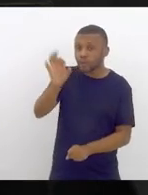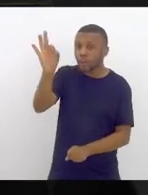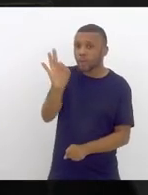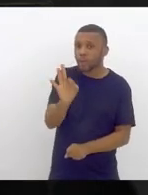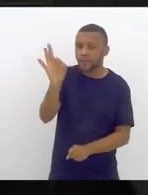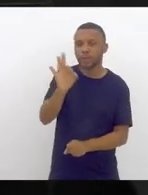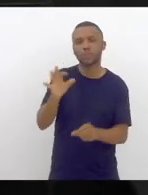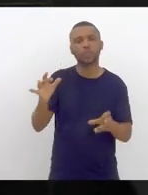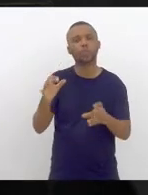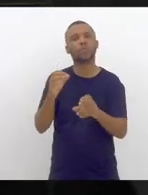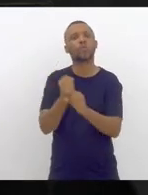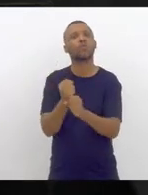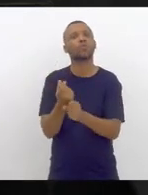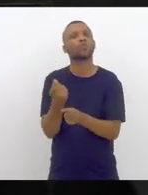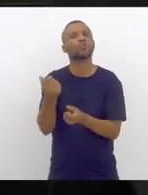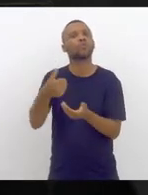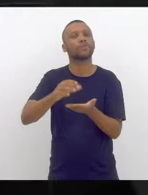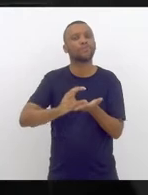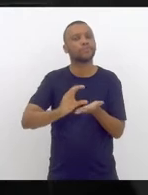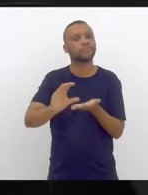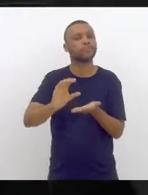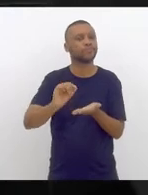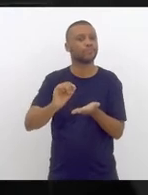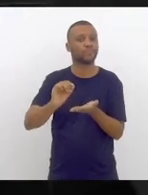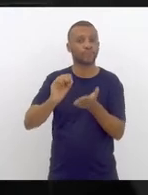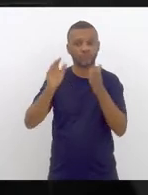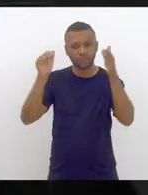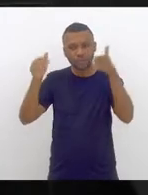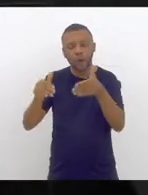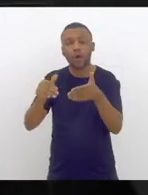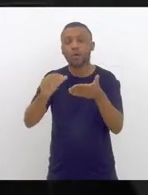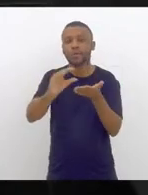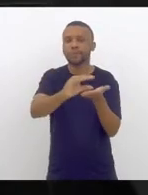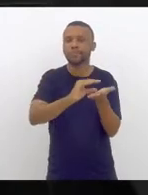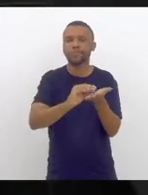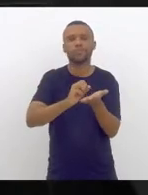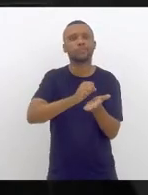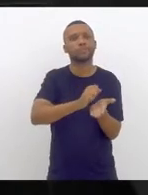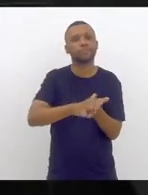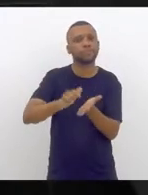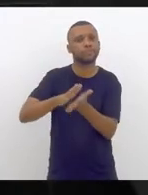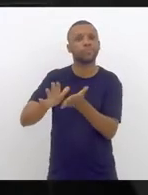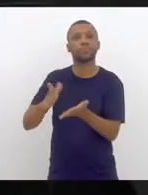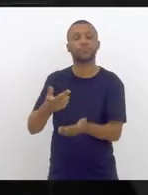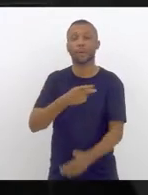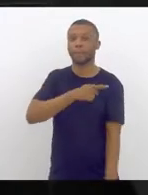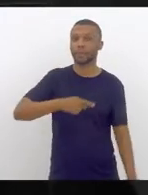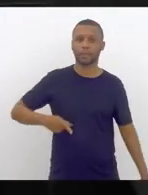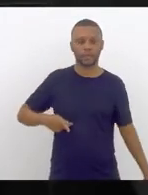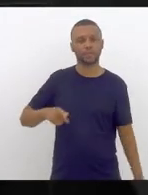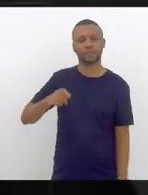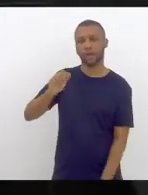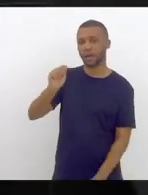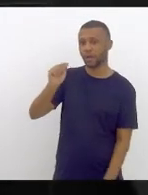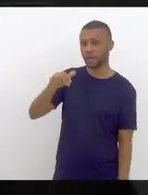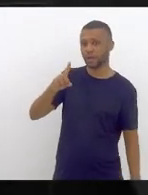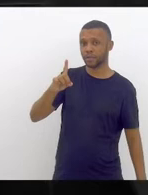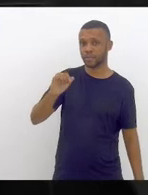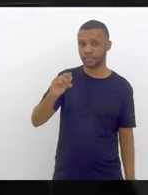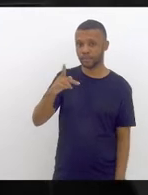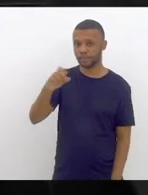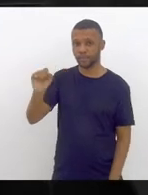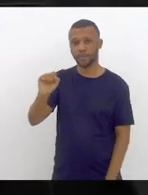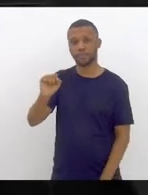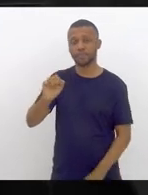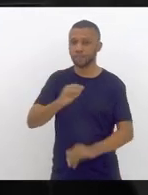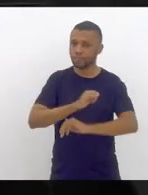do orçamento das universidades federais na despesas de custeio né o presidente da deeps veio a público para dizer olha sem esse